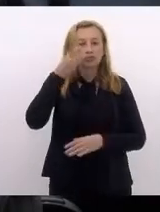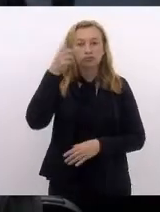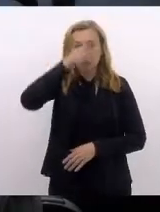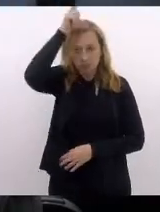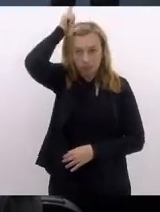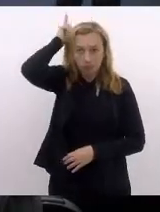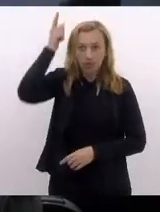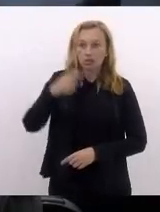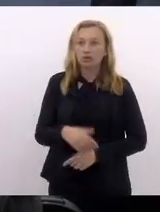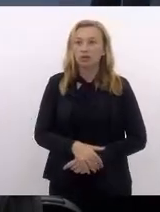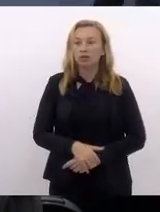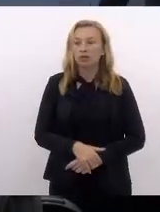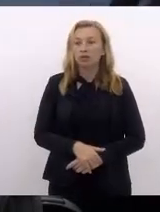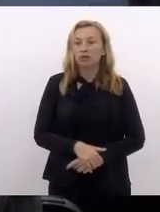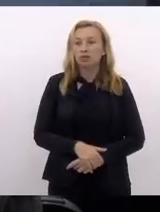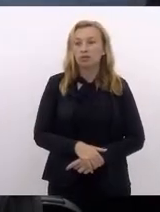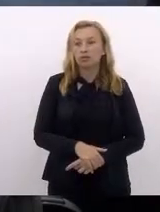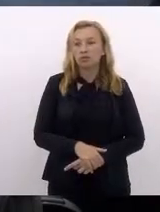Paula